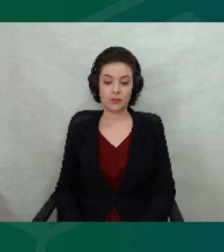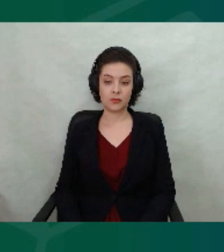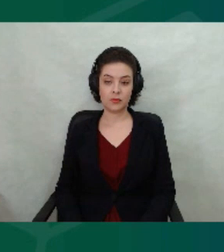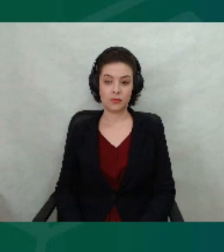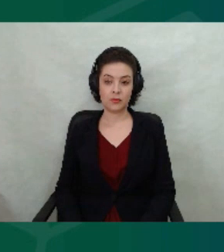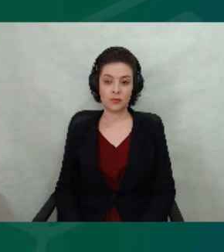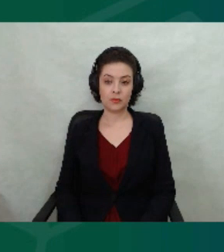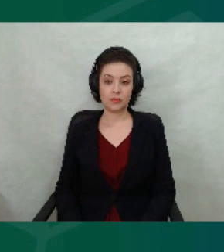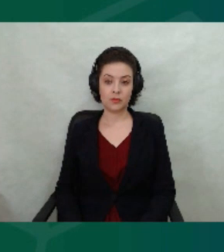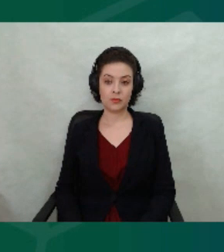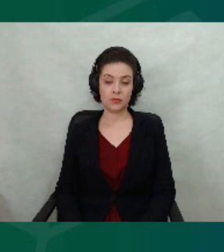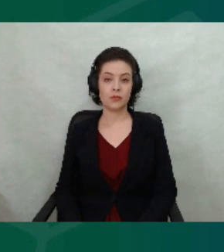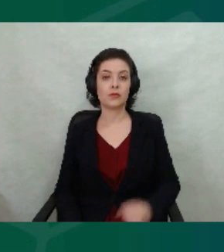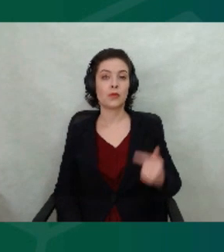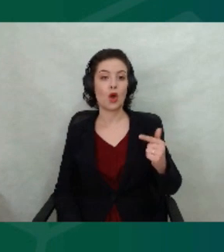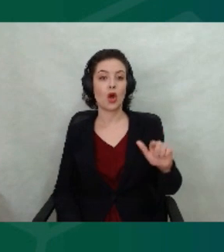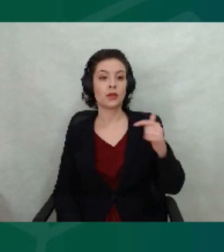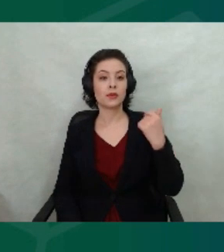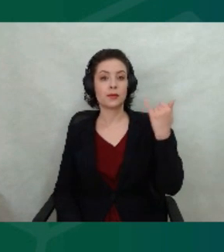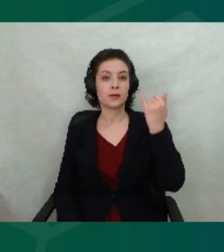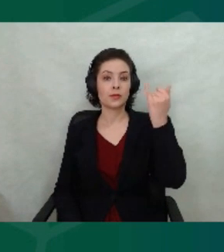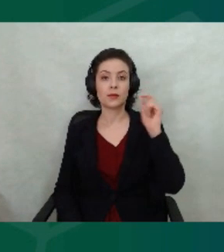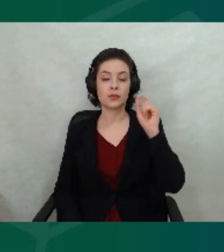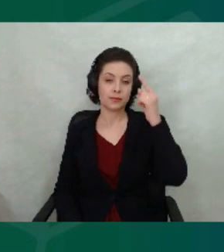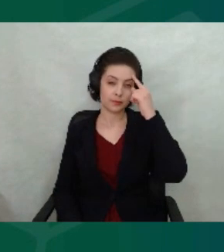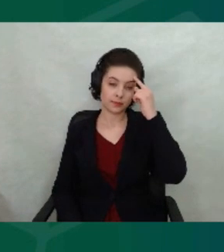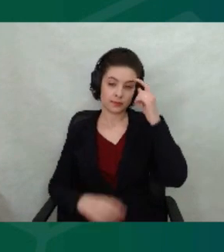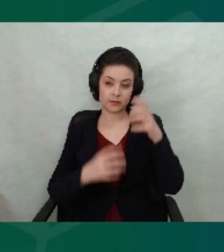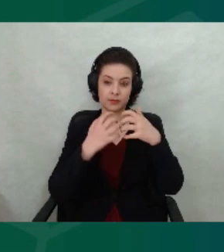E uma outra questão importante que a gente tem que pensar é a questão